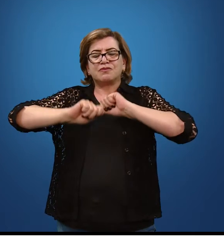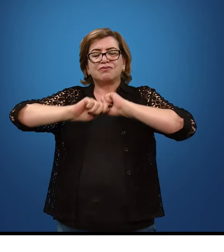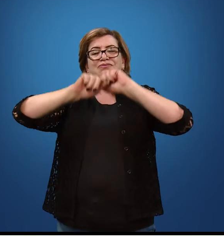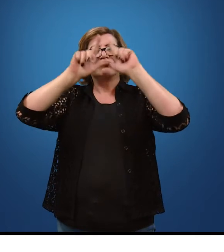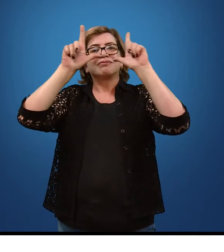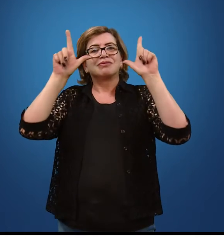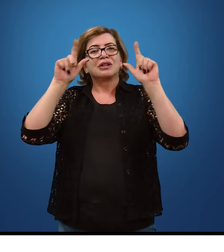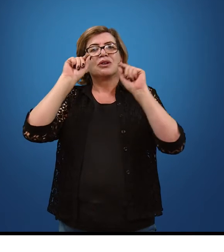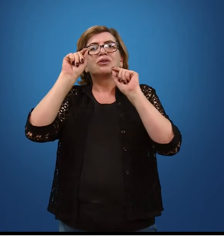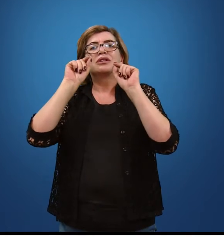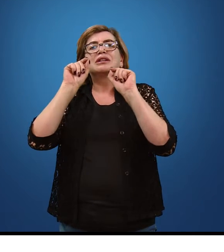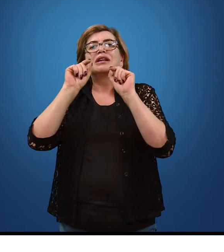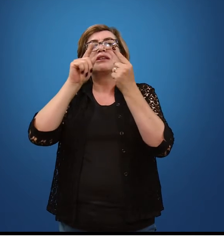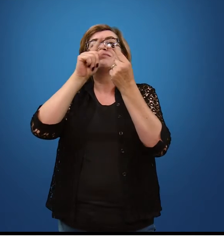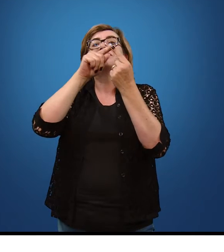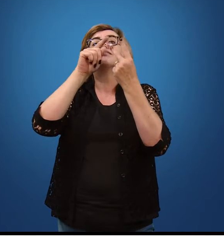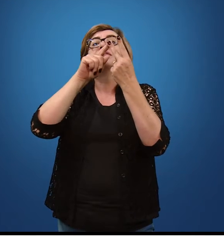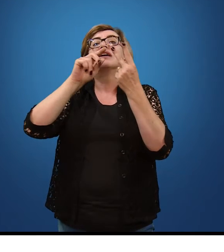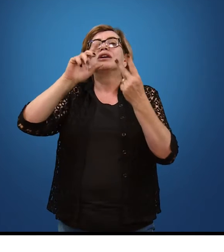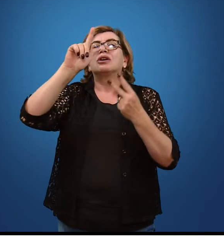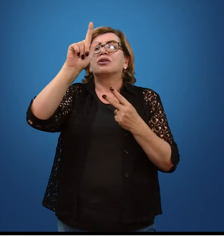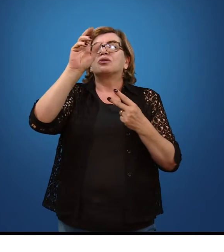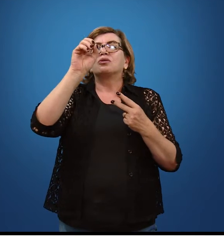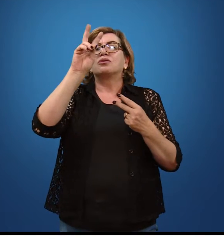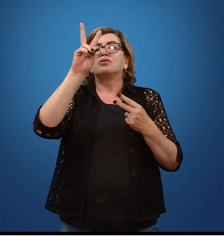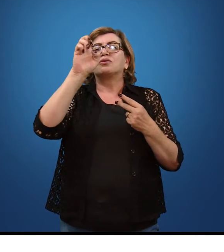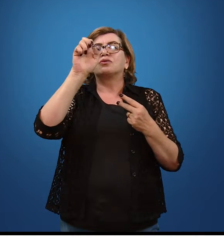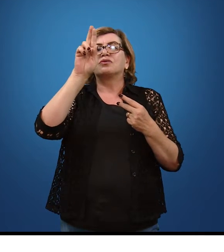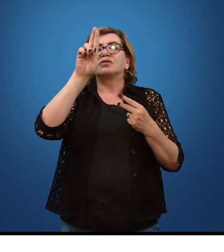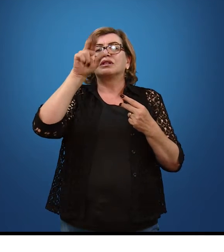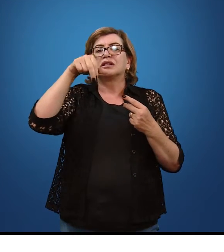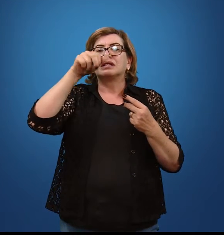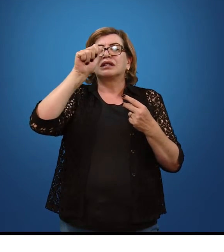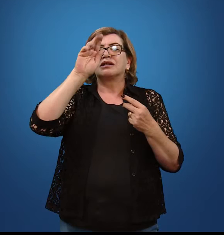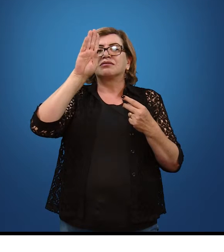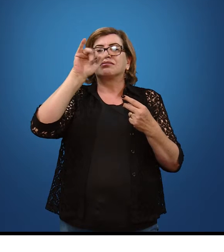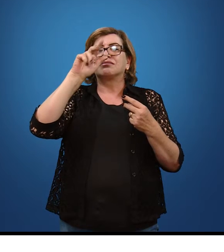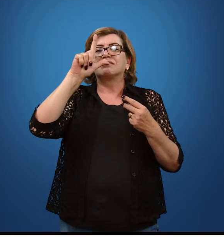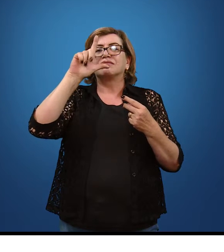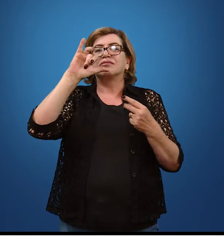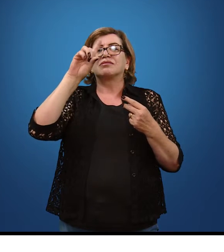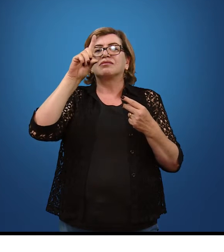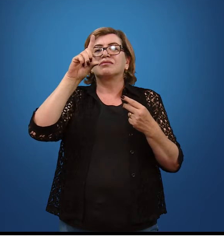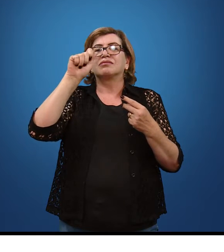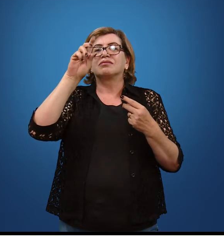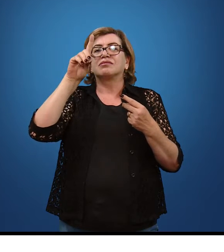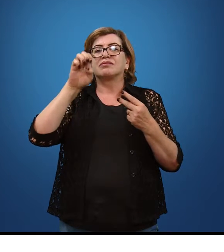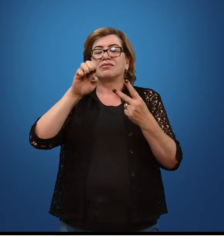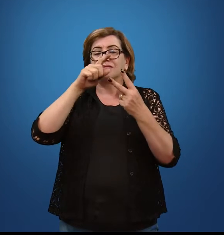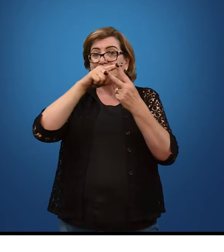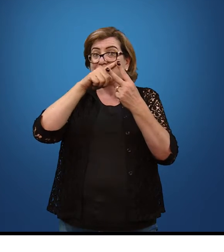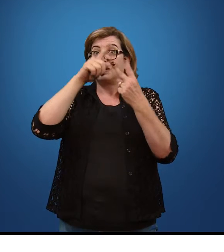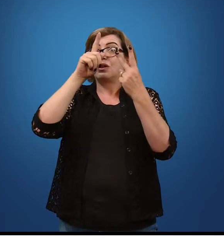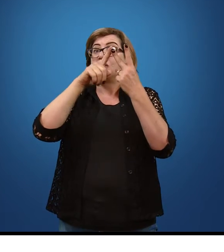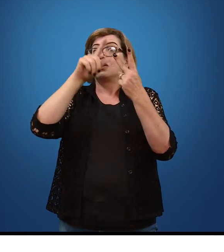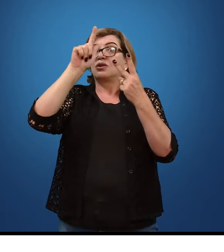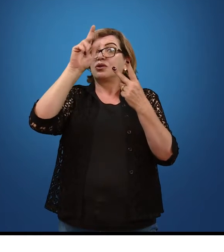esclarecer qual é a diferença entre governabilidade e governança, nós falamos aí, e o Bresser Pereira, de uma